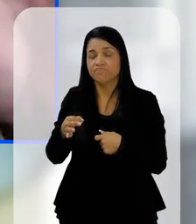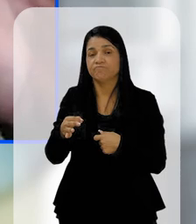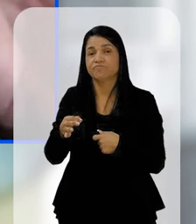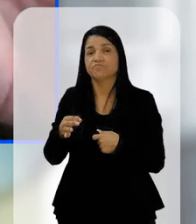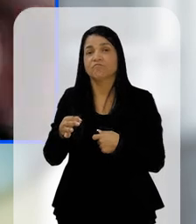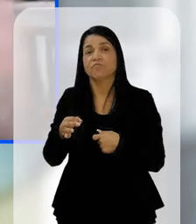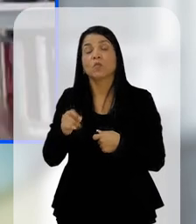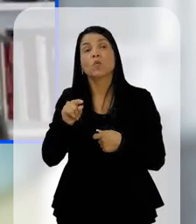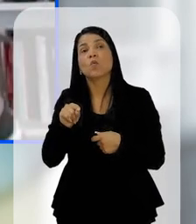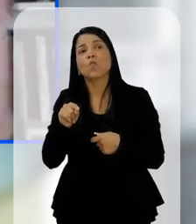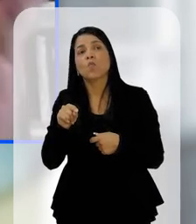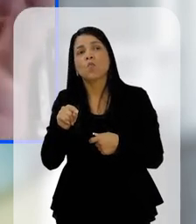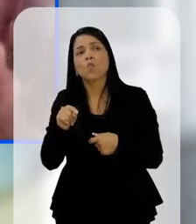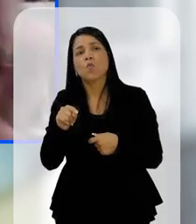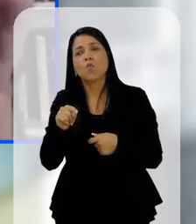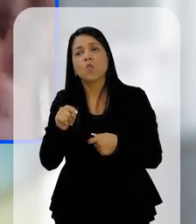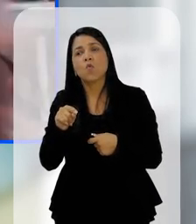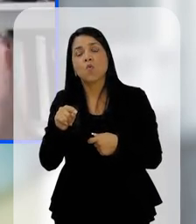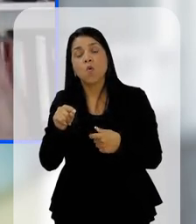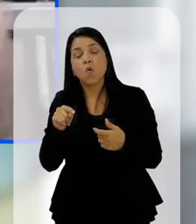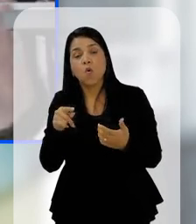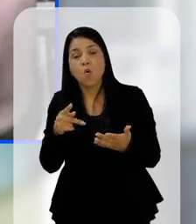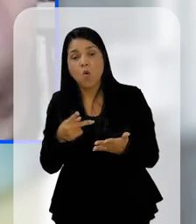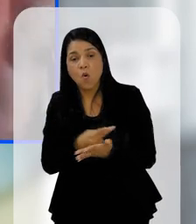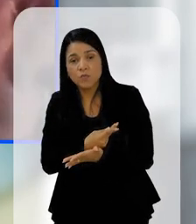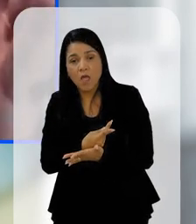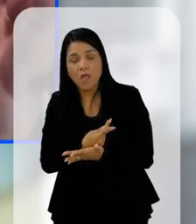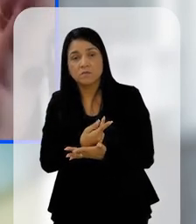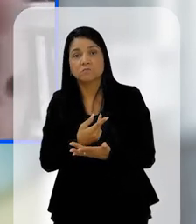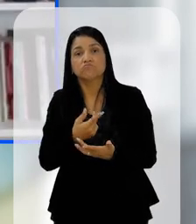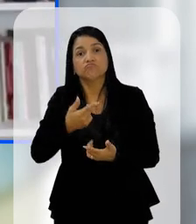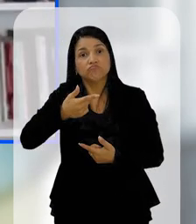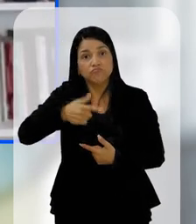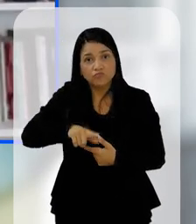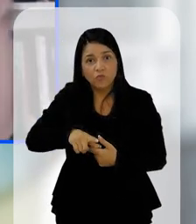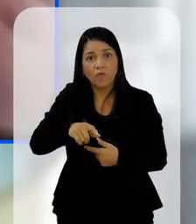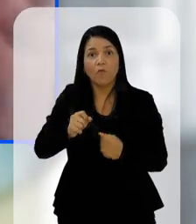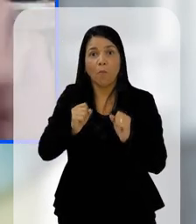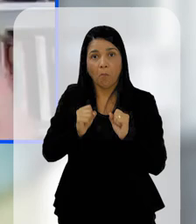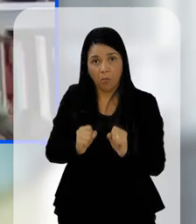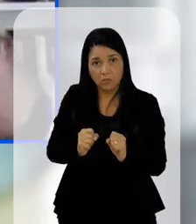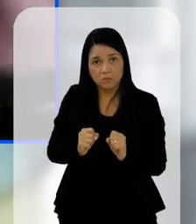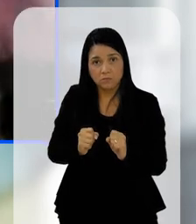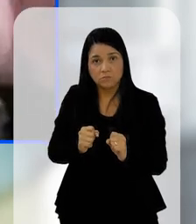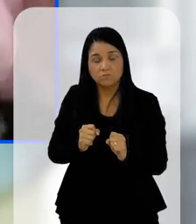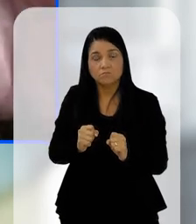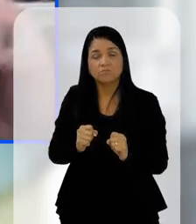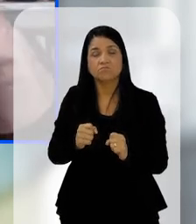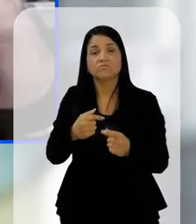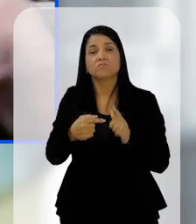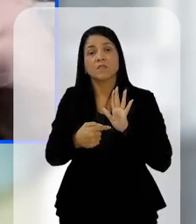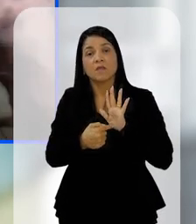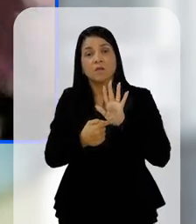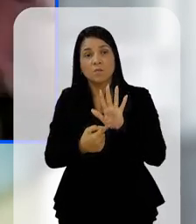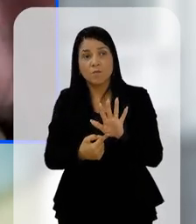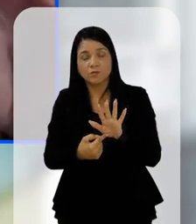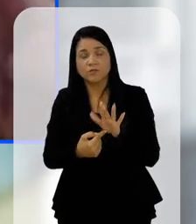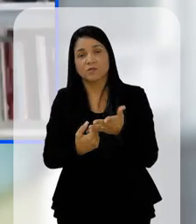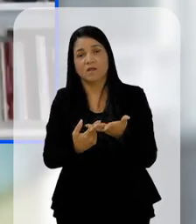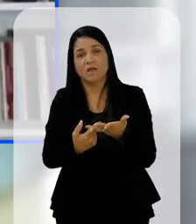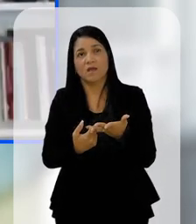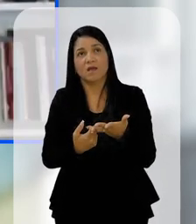parte de um cenário maior. Por que que a gente consegue estimar que isso pode acontecer de novo? Porque, né, não quero